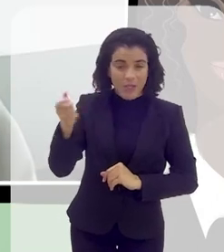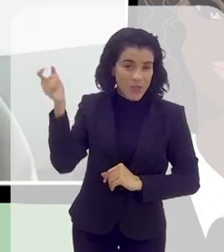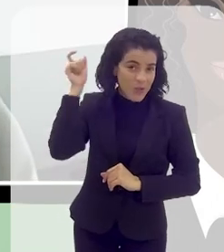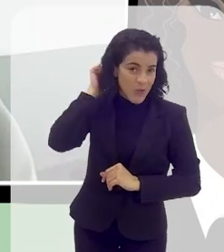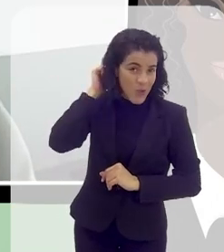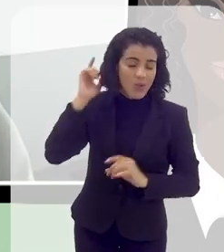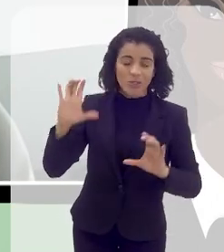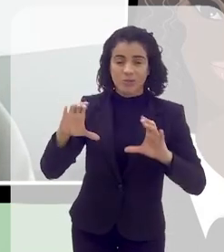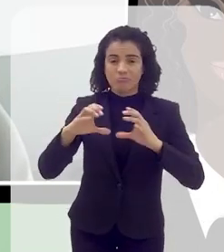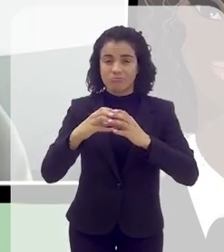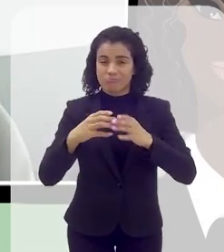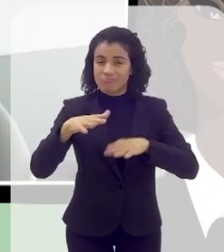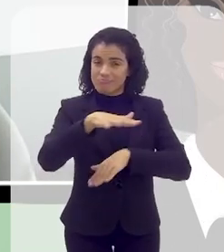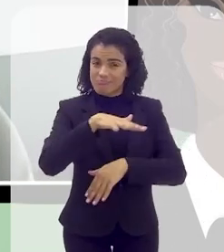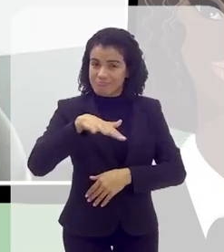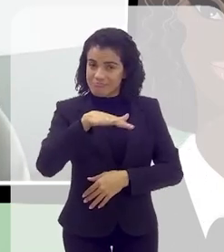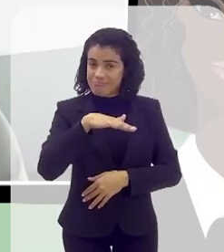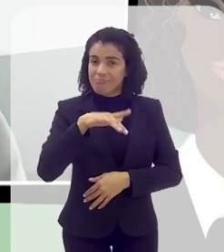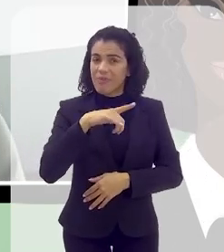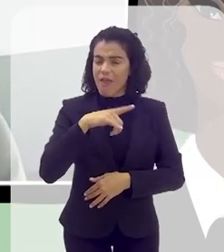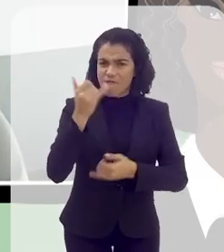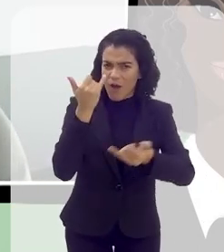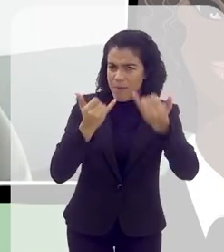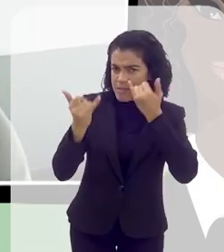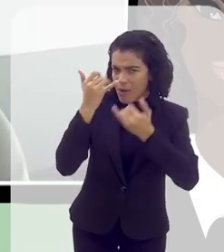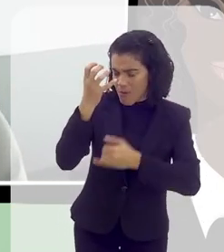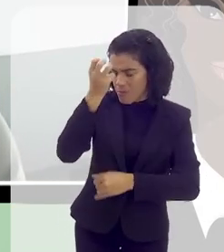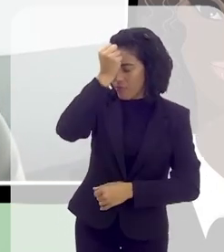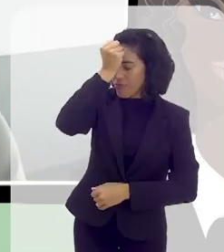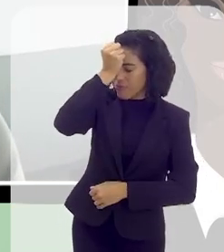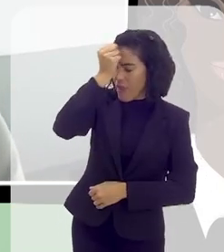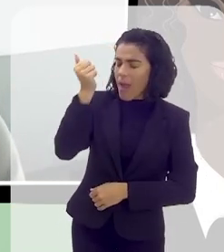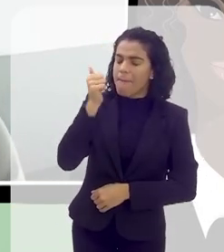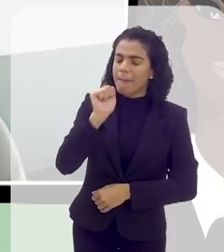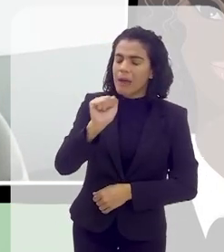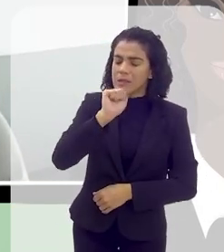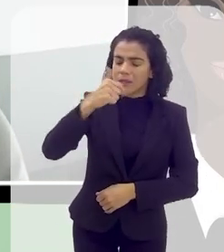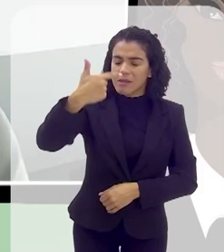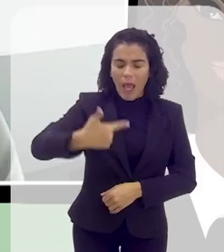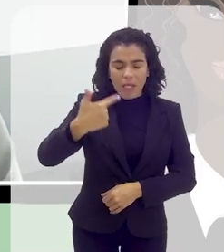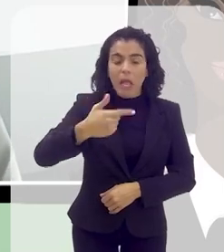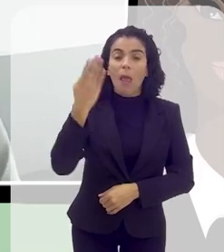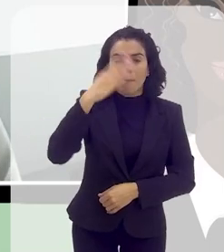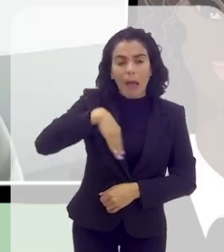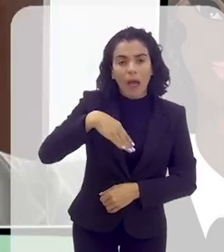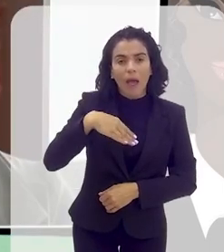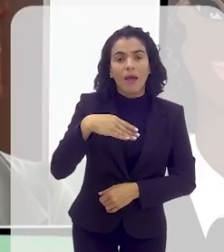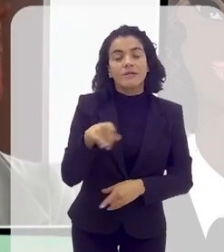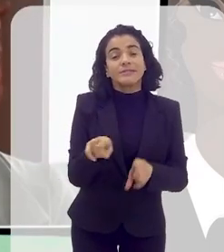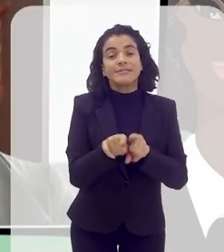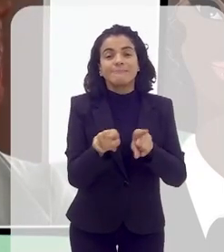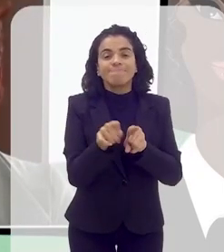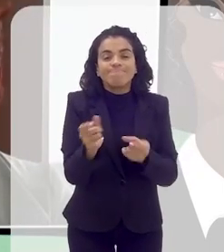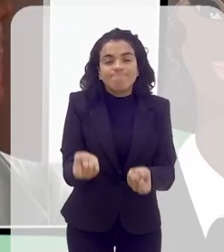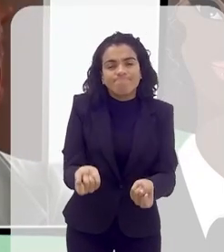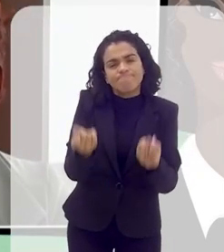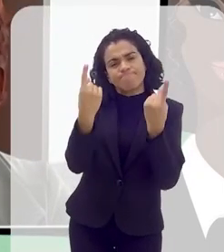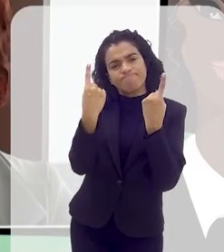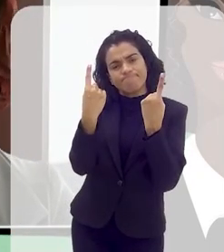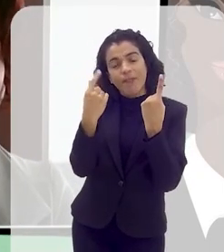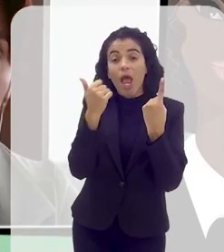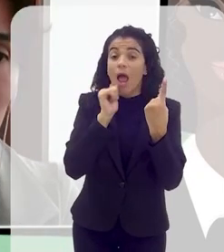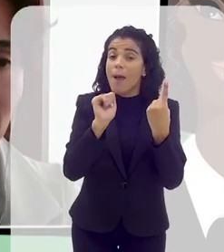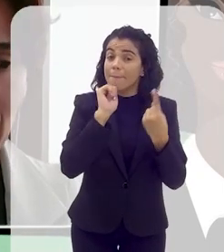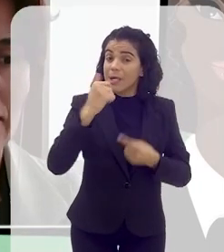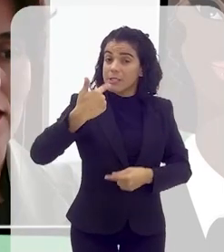inconsciente coletivo, fica essa informação de que a madrasta é a pessoa má. E causa estranheza